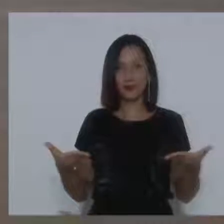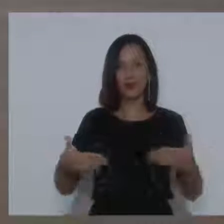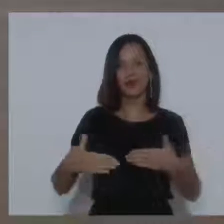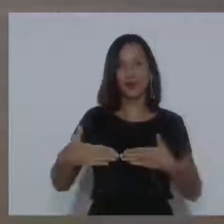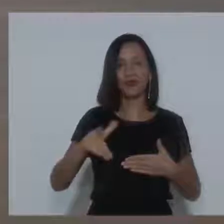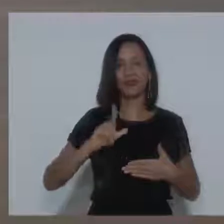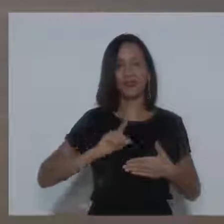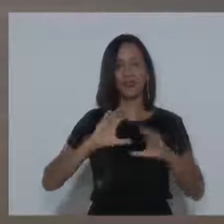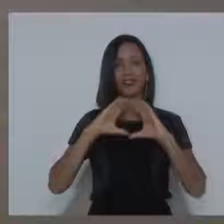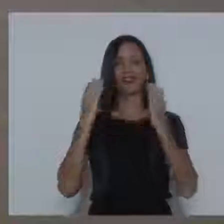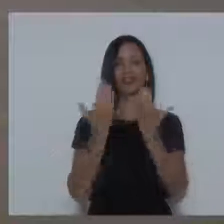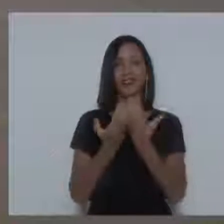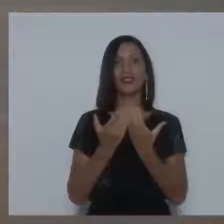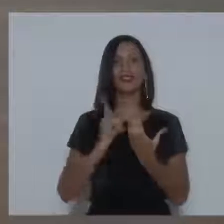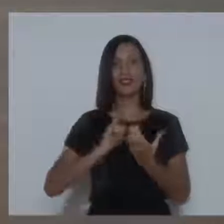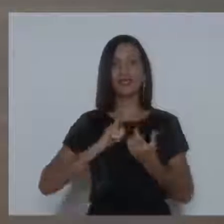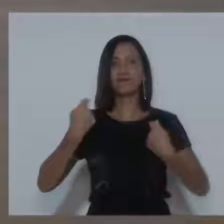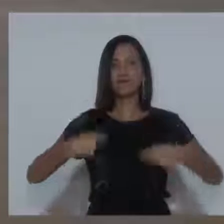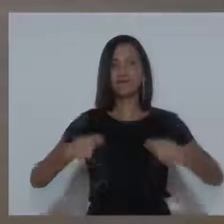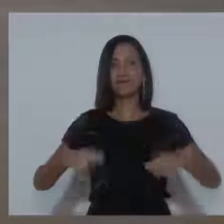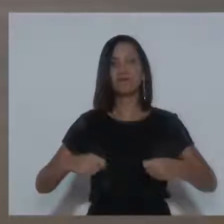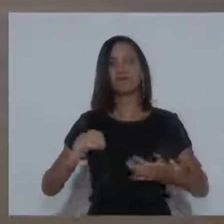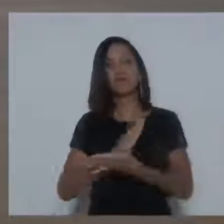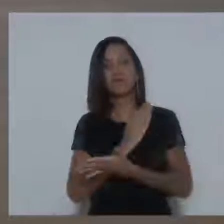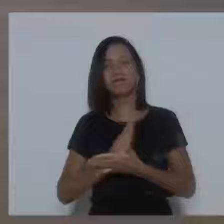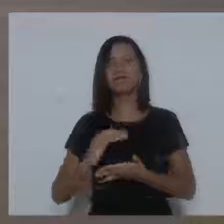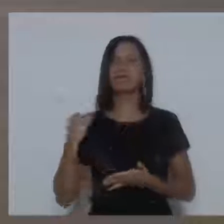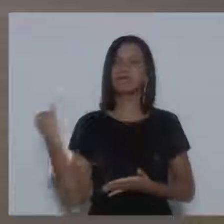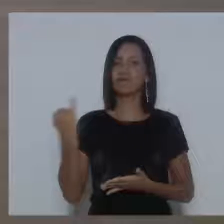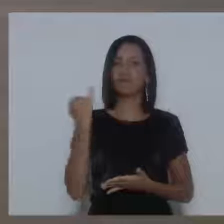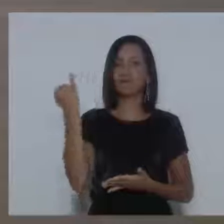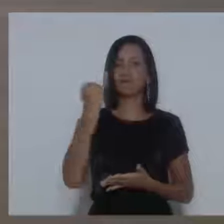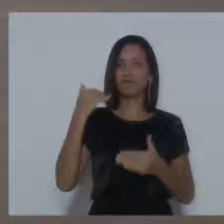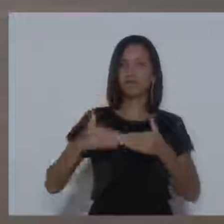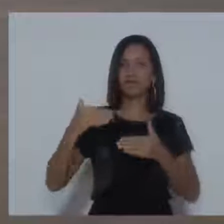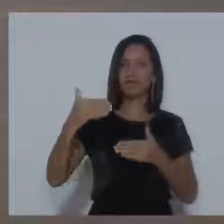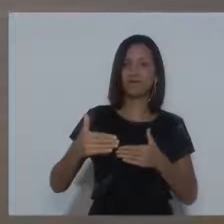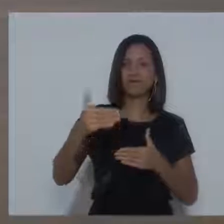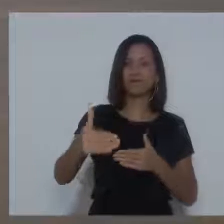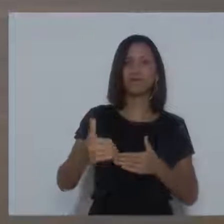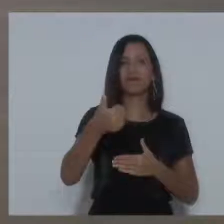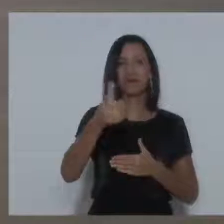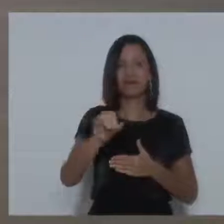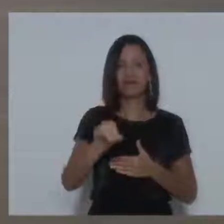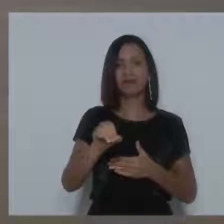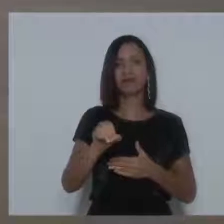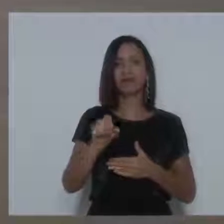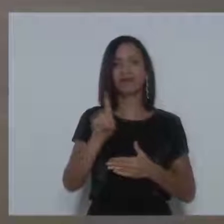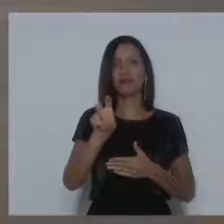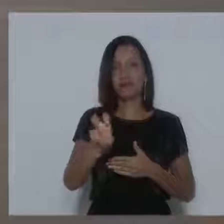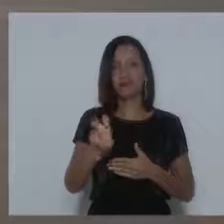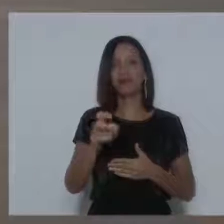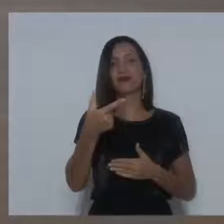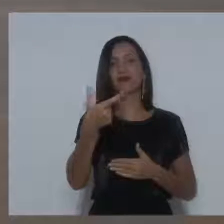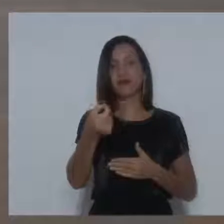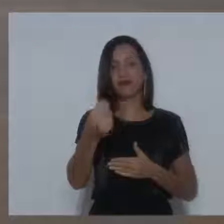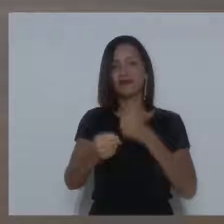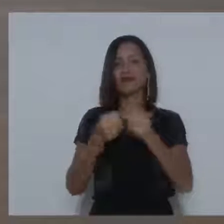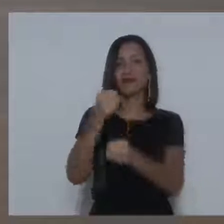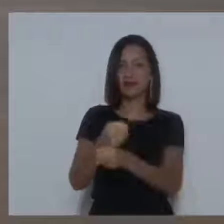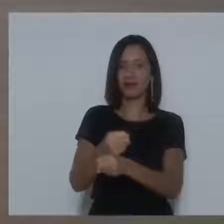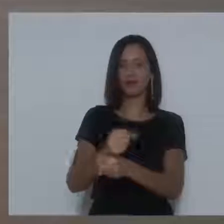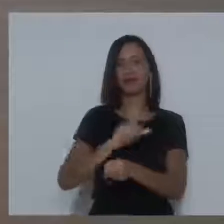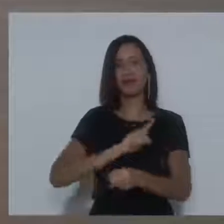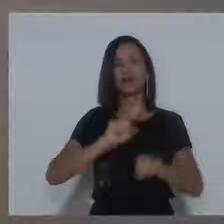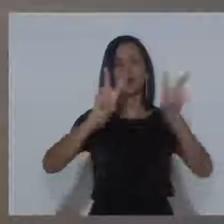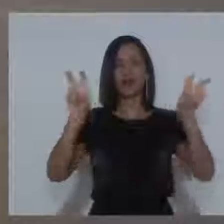que ter algumas discussões importantes para daqui 10, 15, 20 anos. E essa é um dos temas que nós